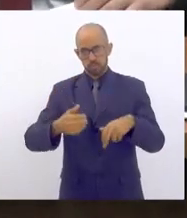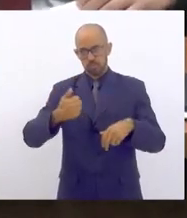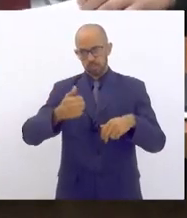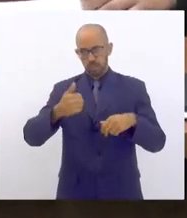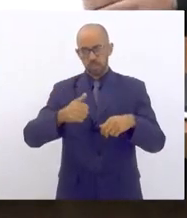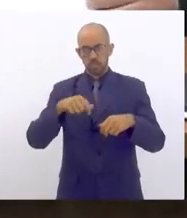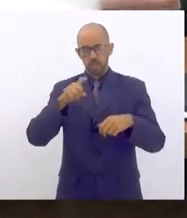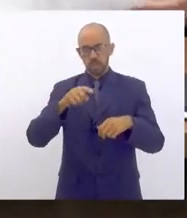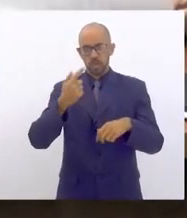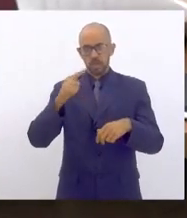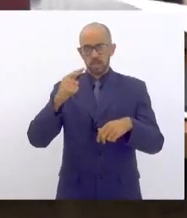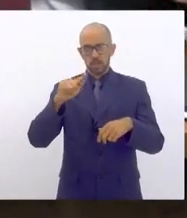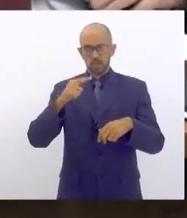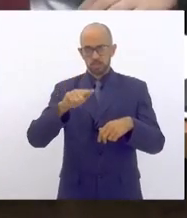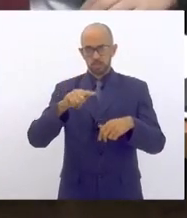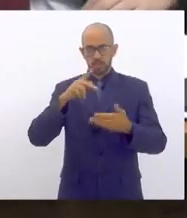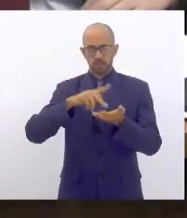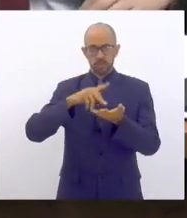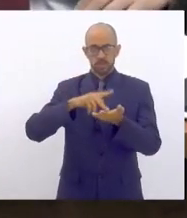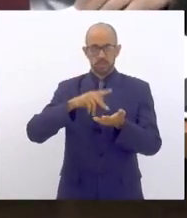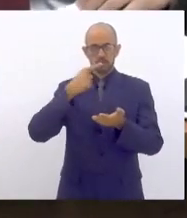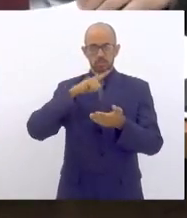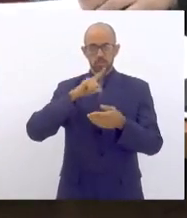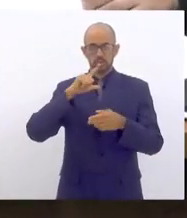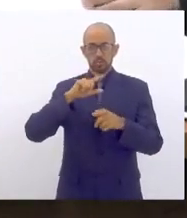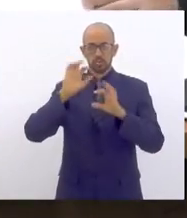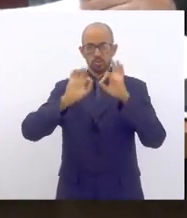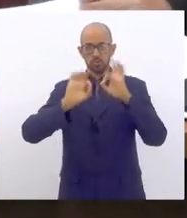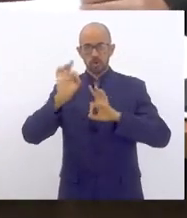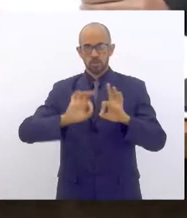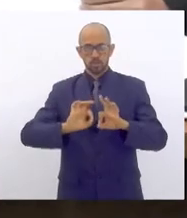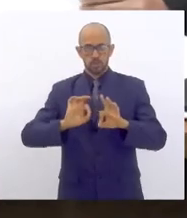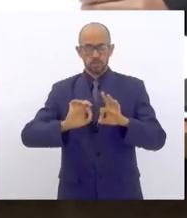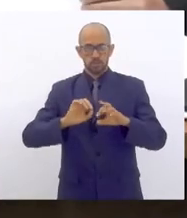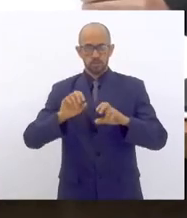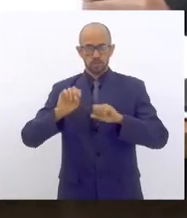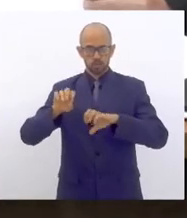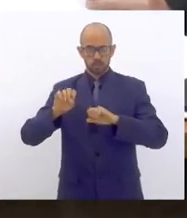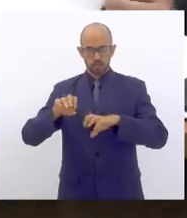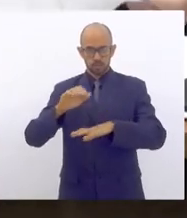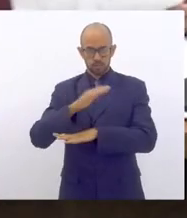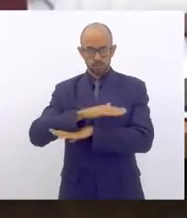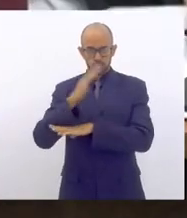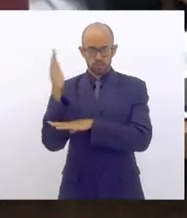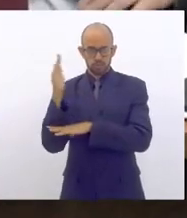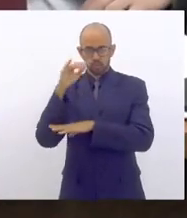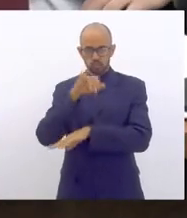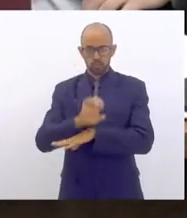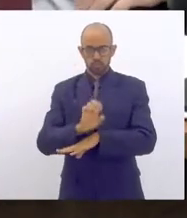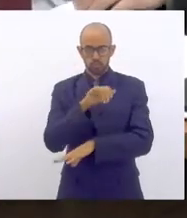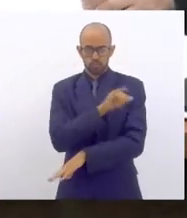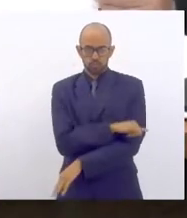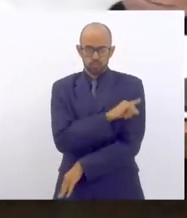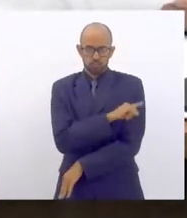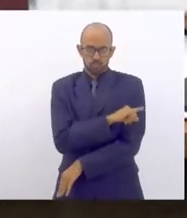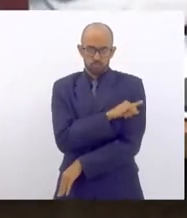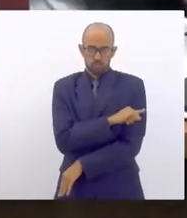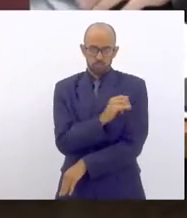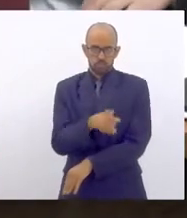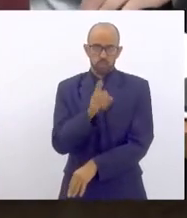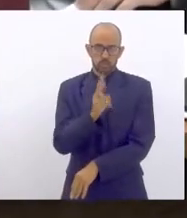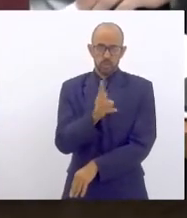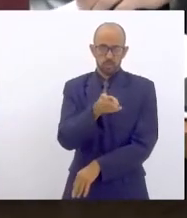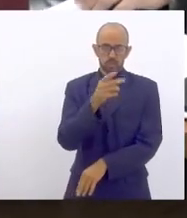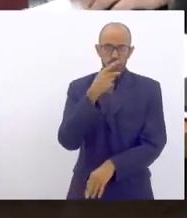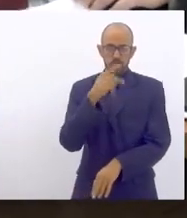de fato, que a gente tem um projeto de educação integral no Estado do Rio de Janeiro. Se fala muito em educação de